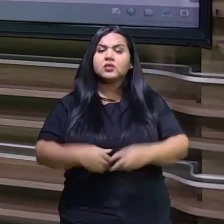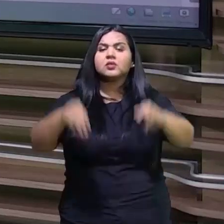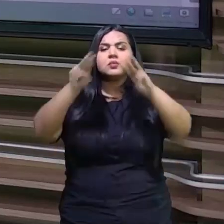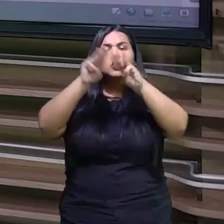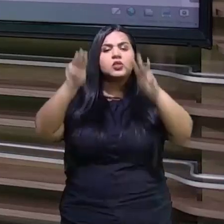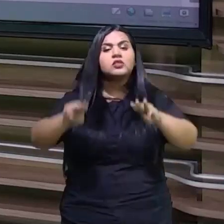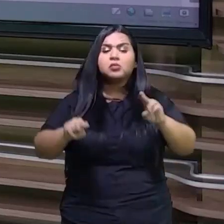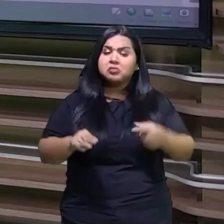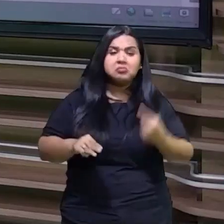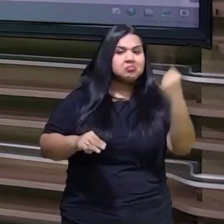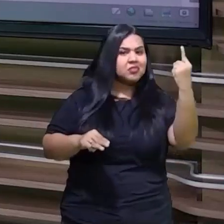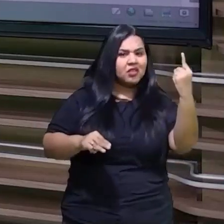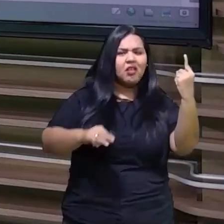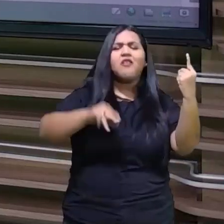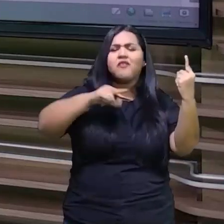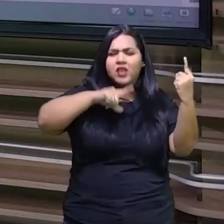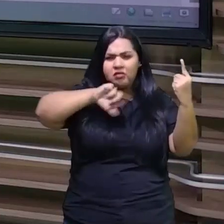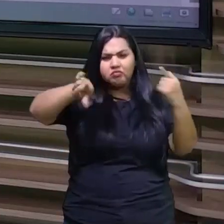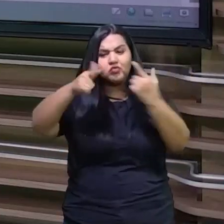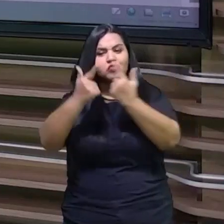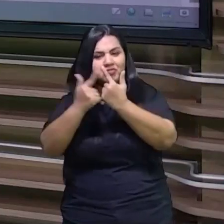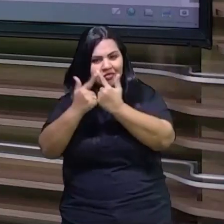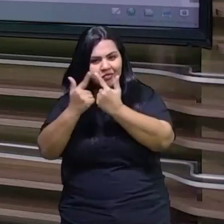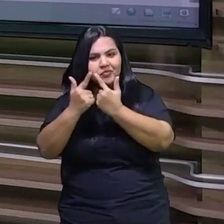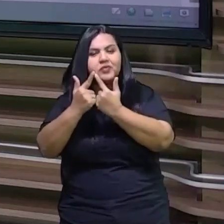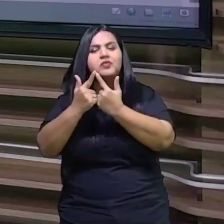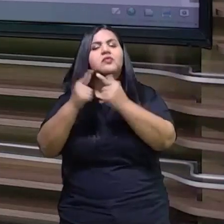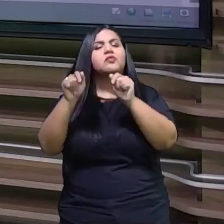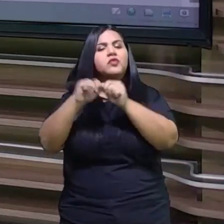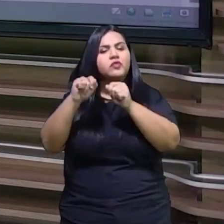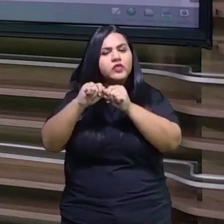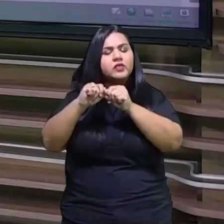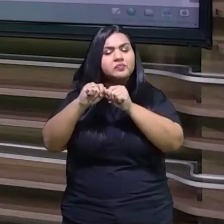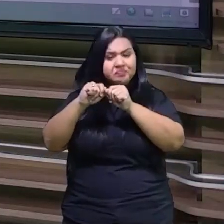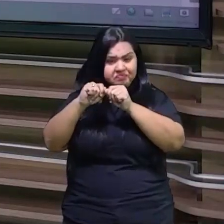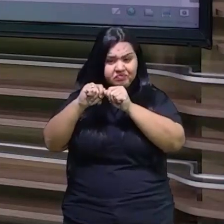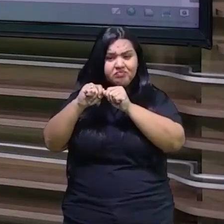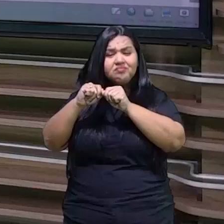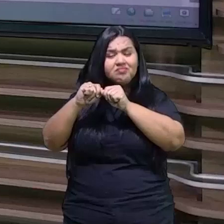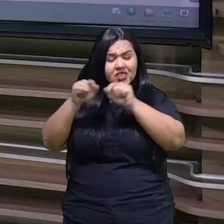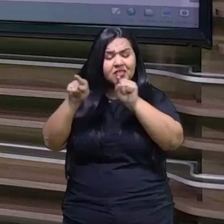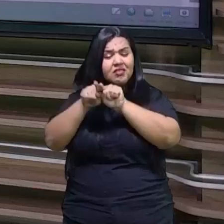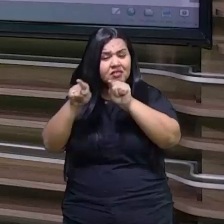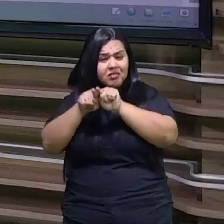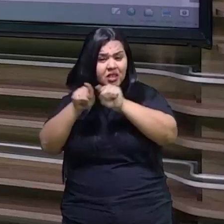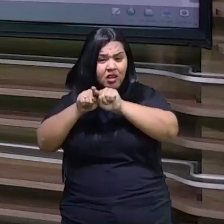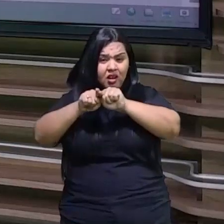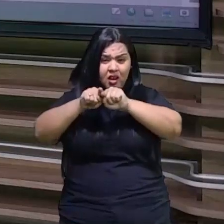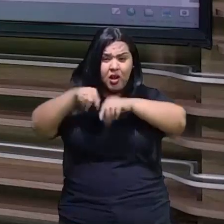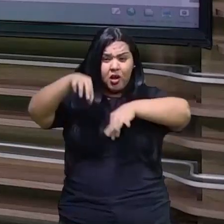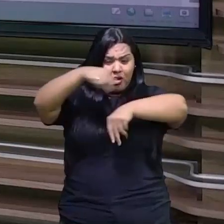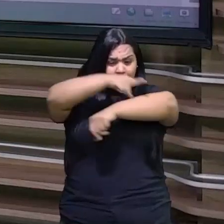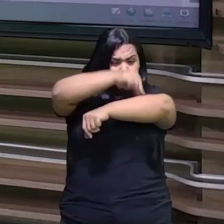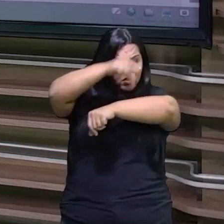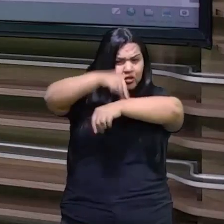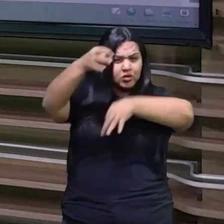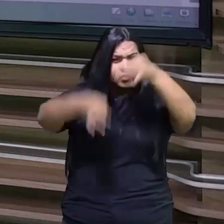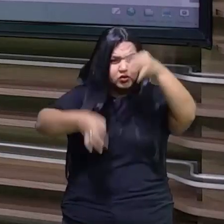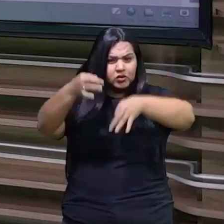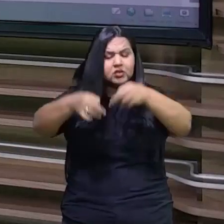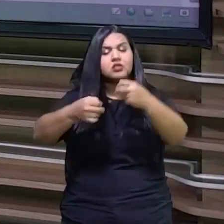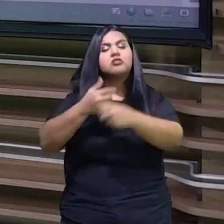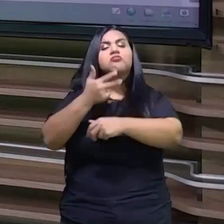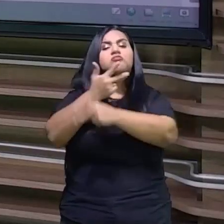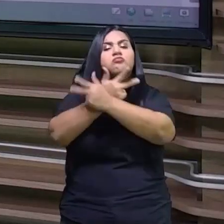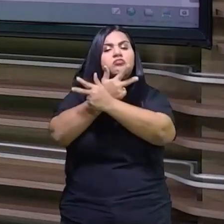só uma das coisas. Fizeram o Teatro Amazonas, fizeram a Alfândega, Palácio da Justiça, Palácio Rio Negro,